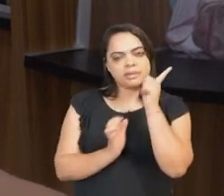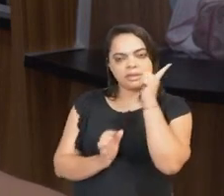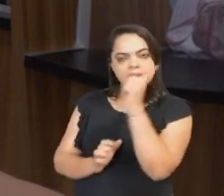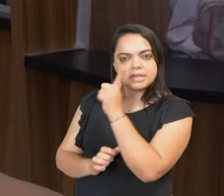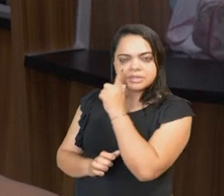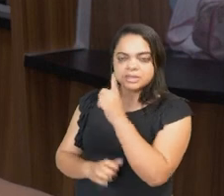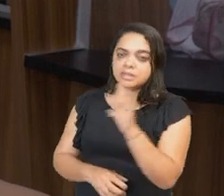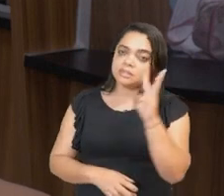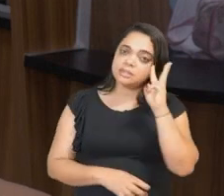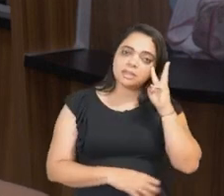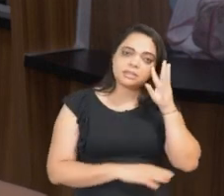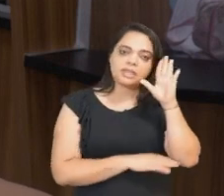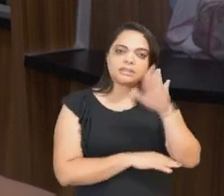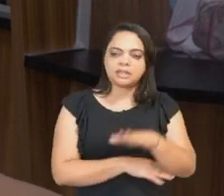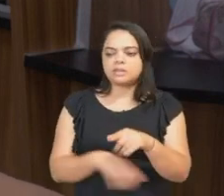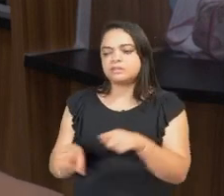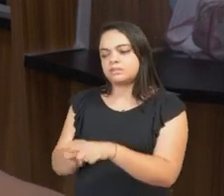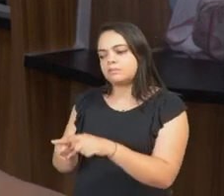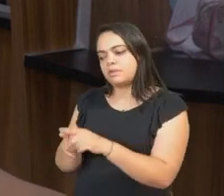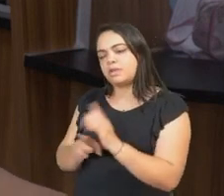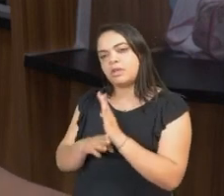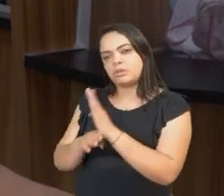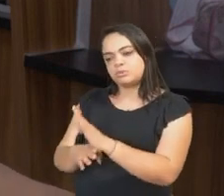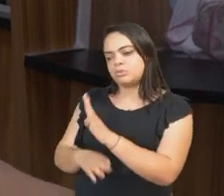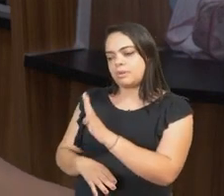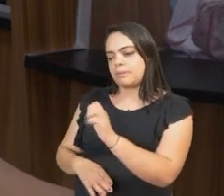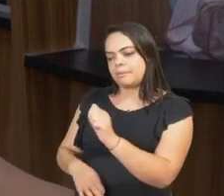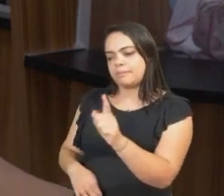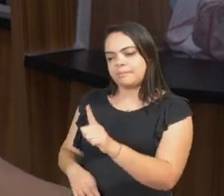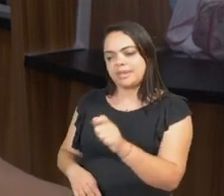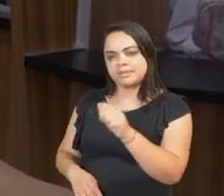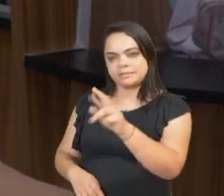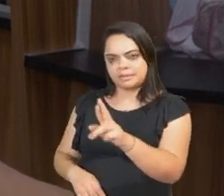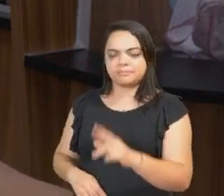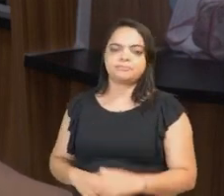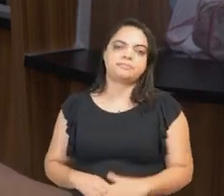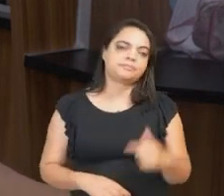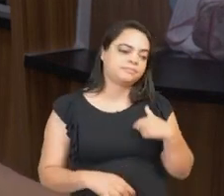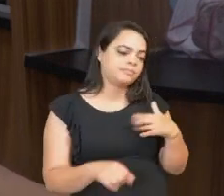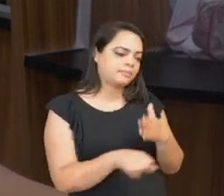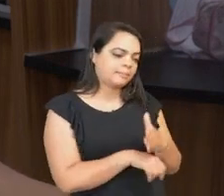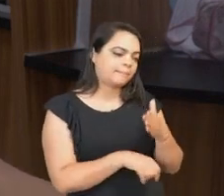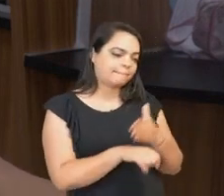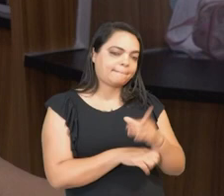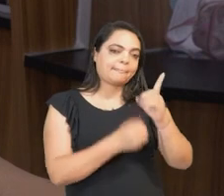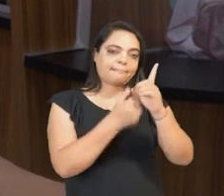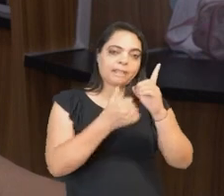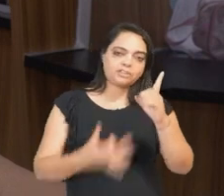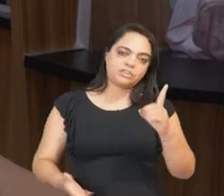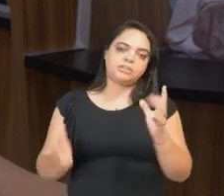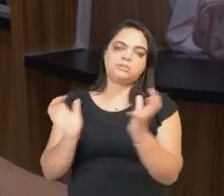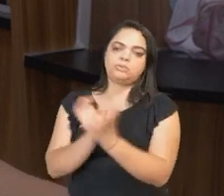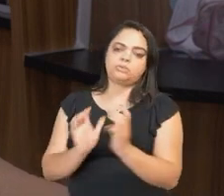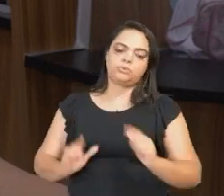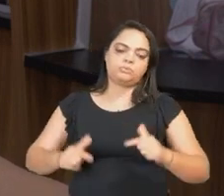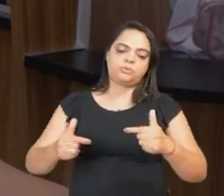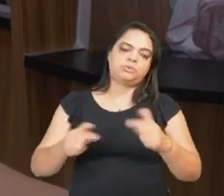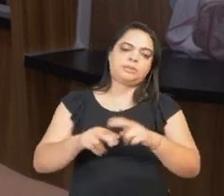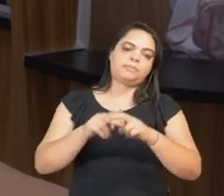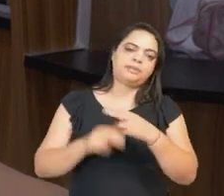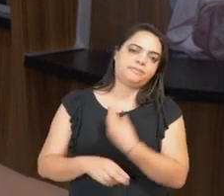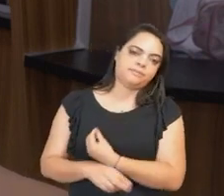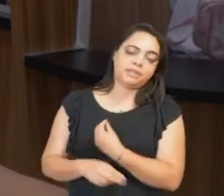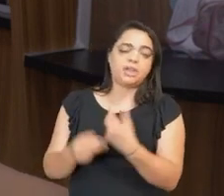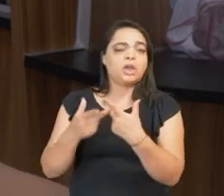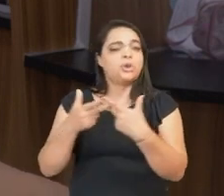de terça-feira à tarde e sou do Bazar também então e faço parte da diretoria do grupo luta pela vida